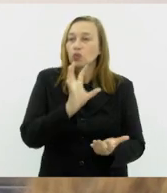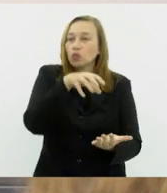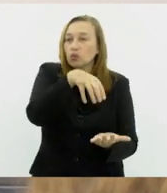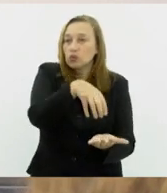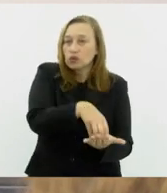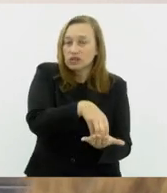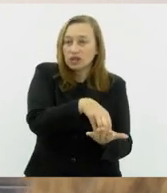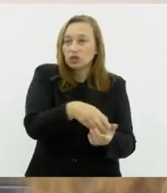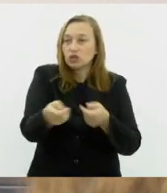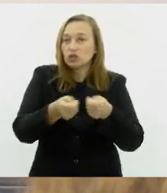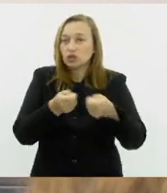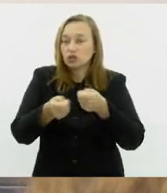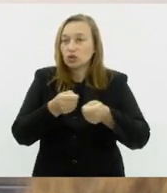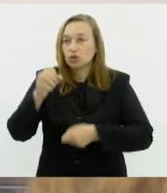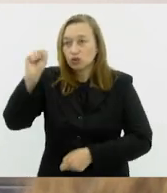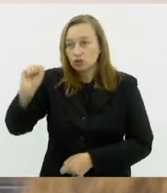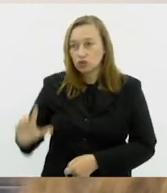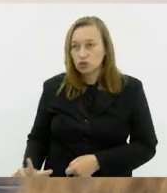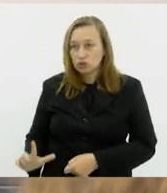Controle do Espaço Aéreo Sudeste,